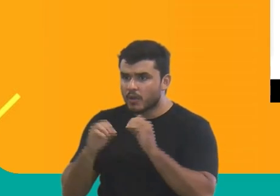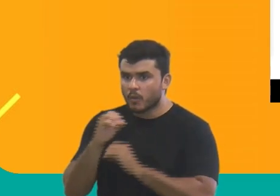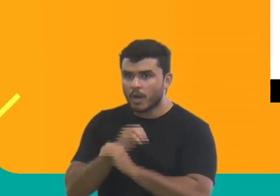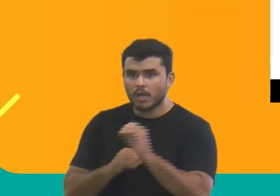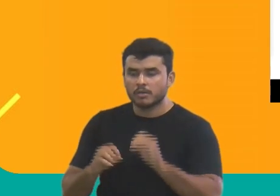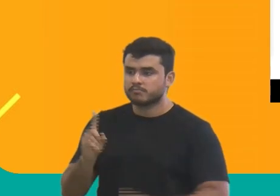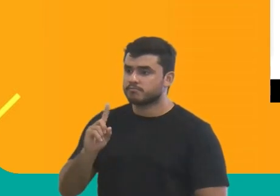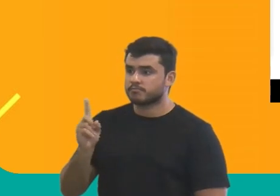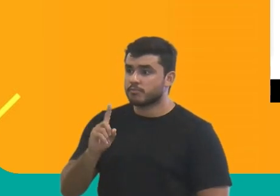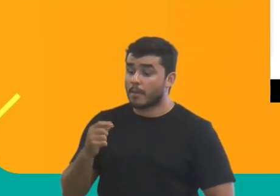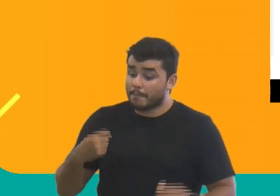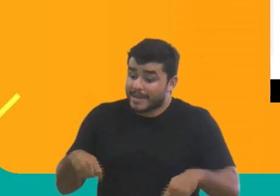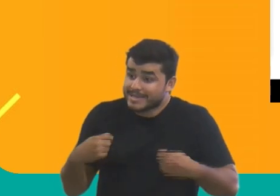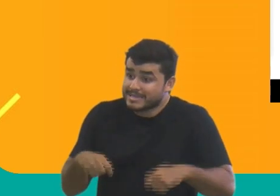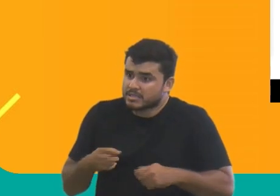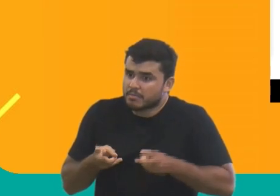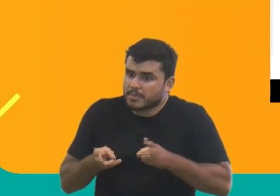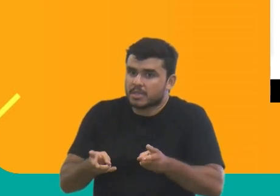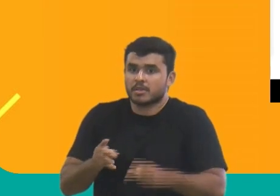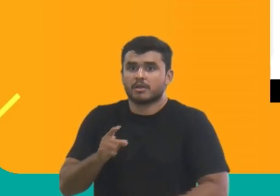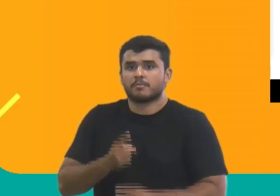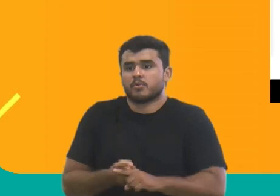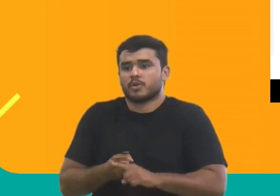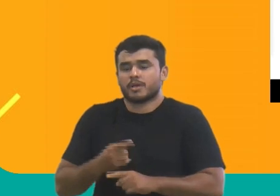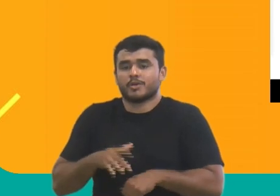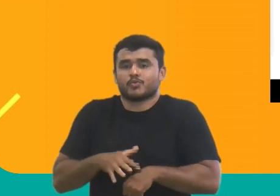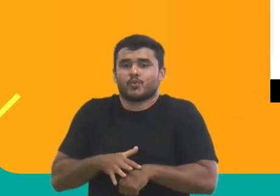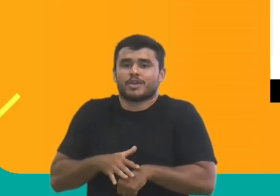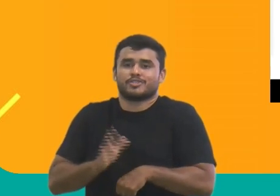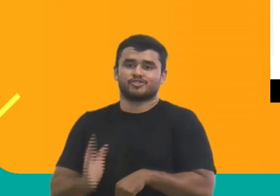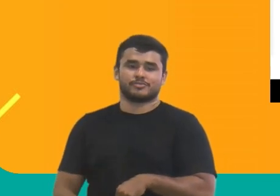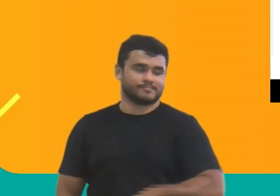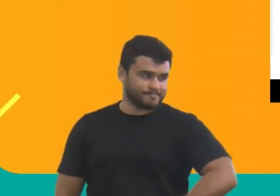toda papocada. Ok? Manifesta?